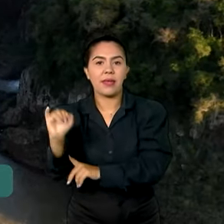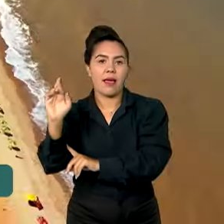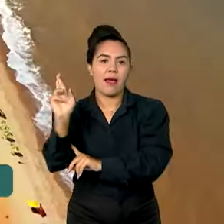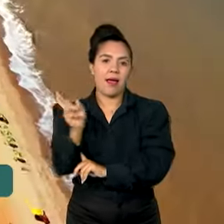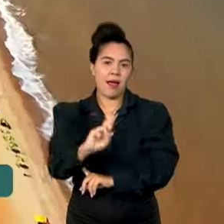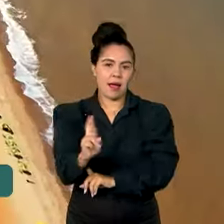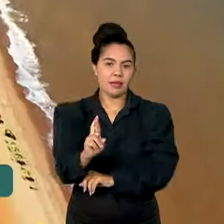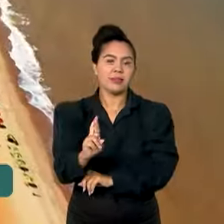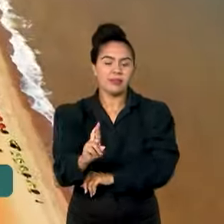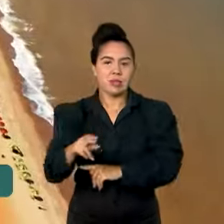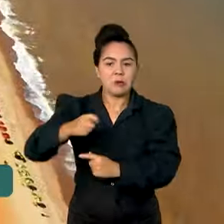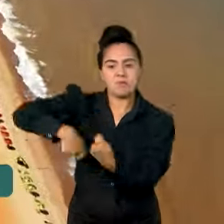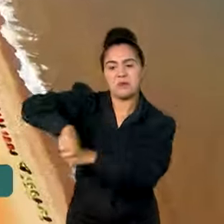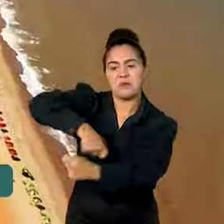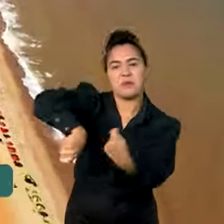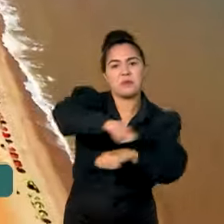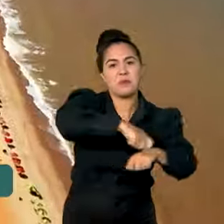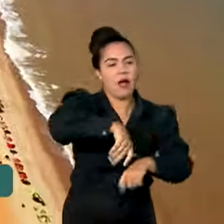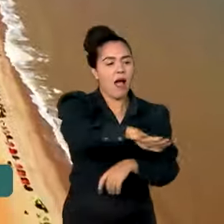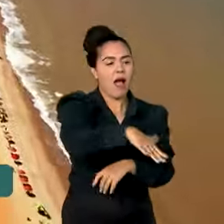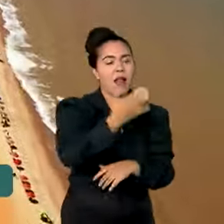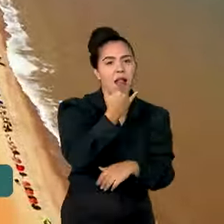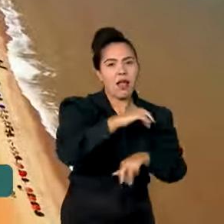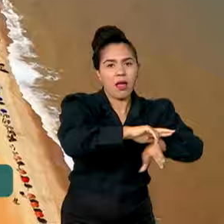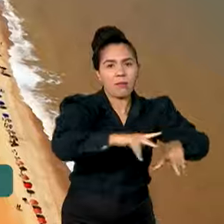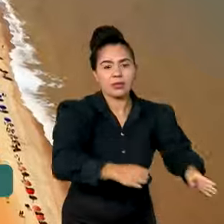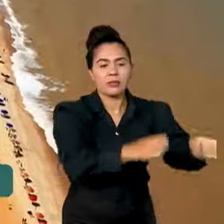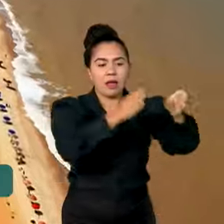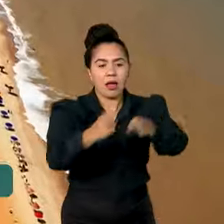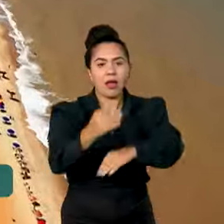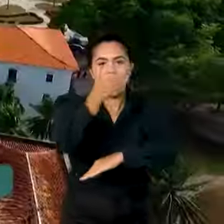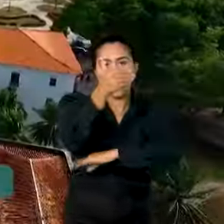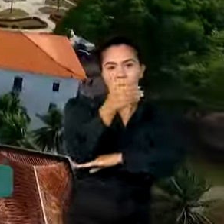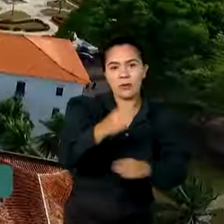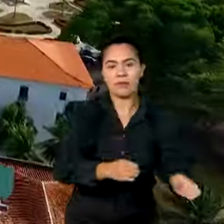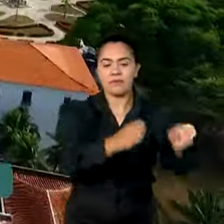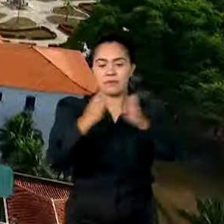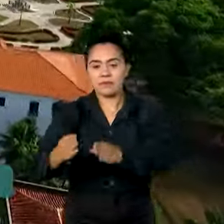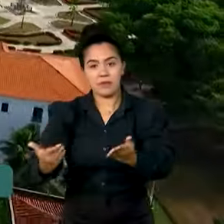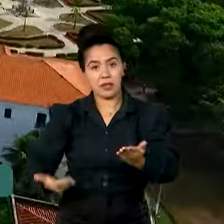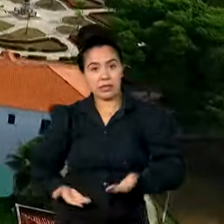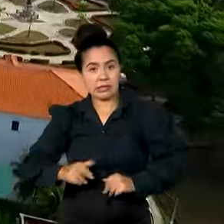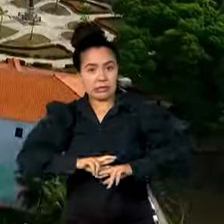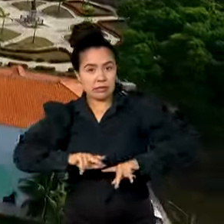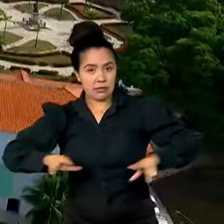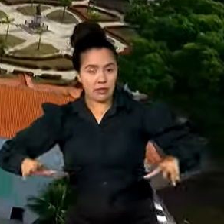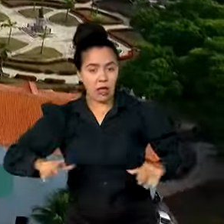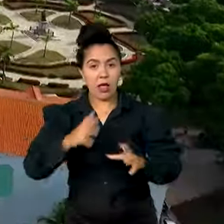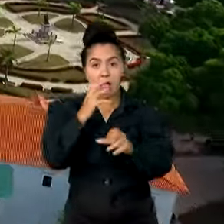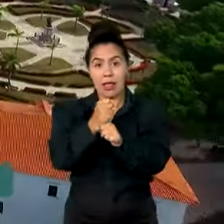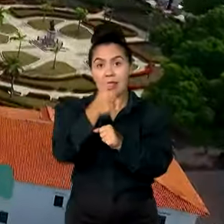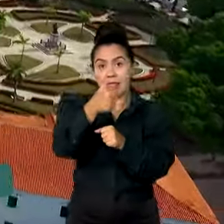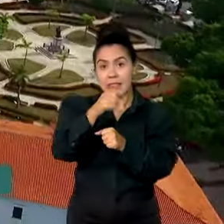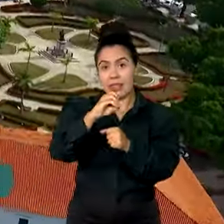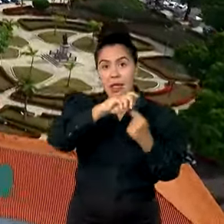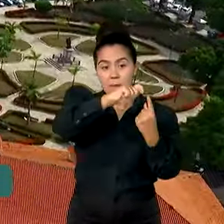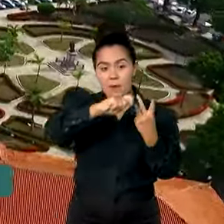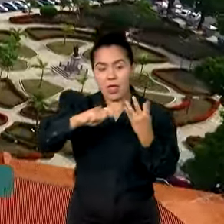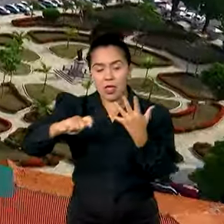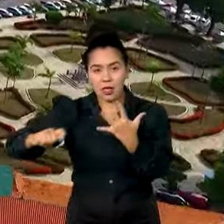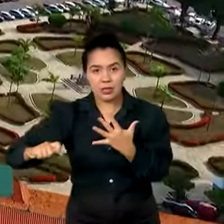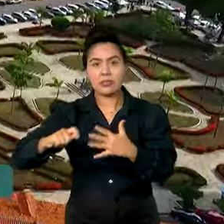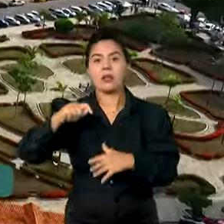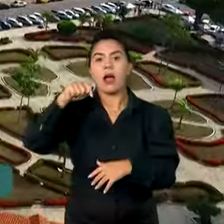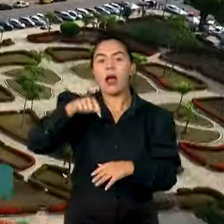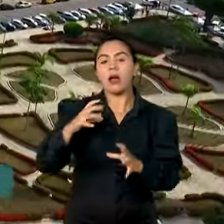R$35 bilhões, movimentando setores como alimentação, hospedagem e serviços. Nos primeiros 10 meses do ano, passaram por